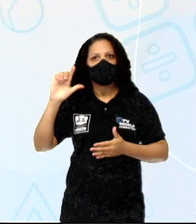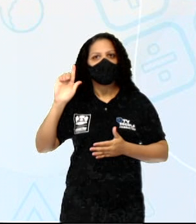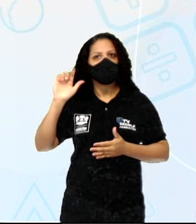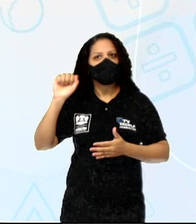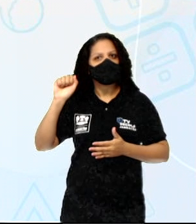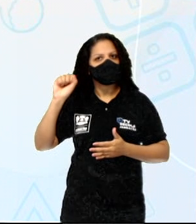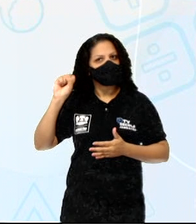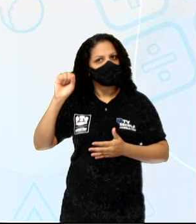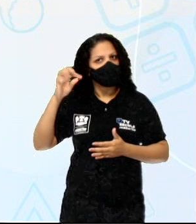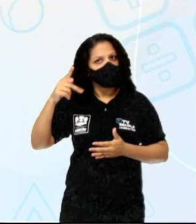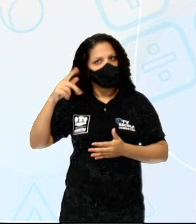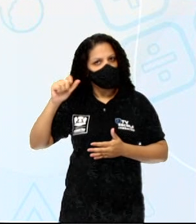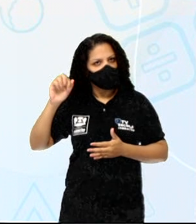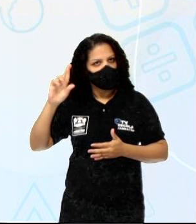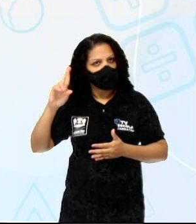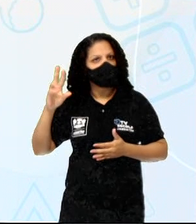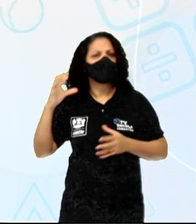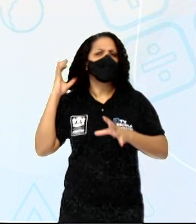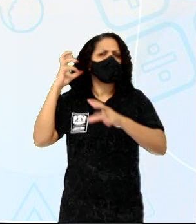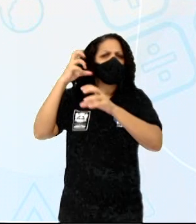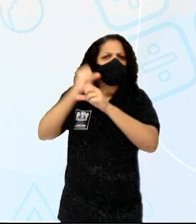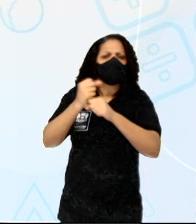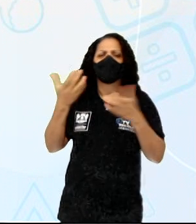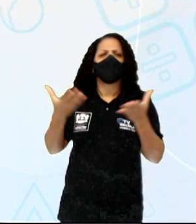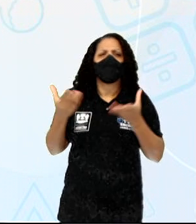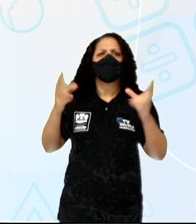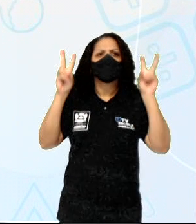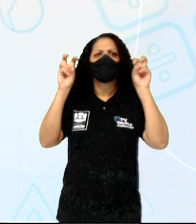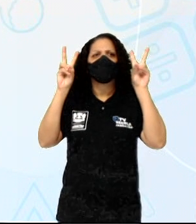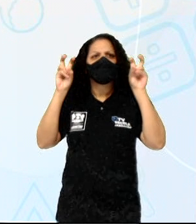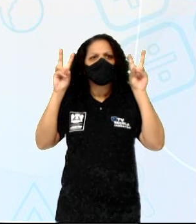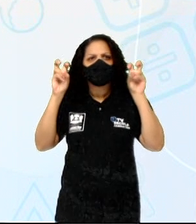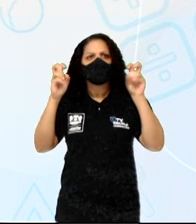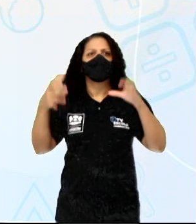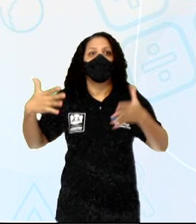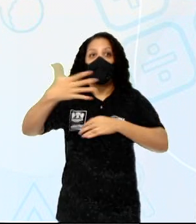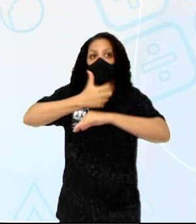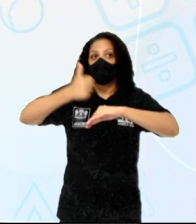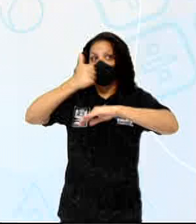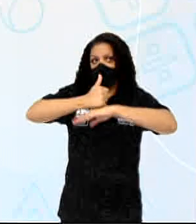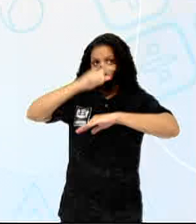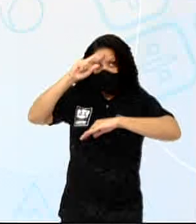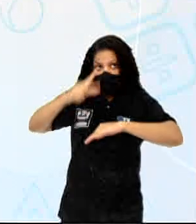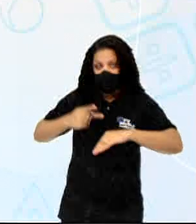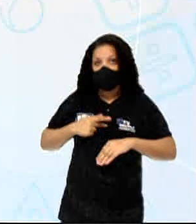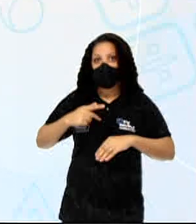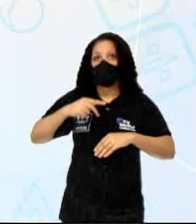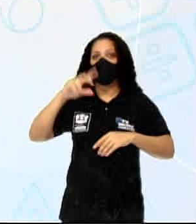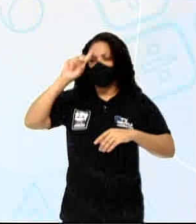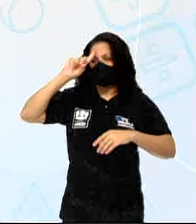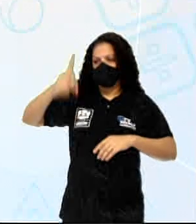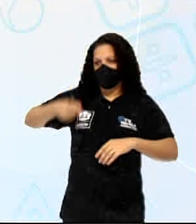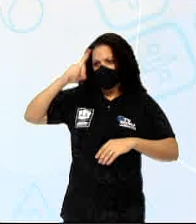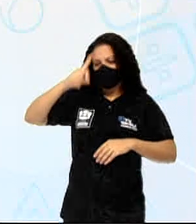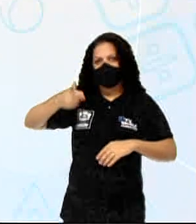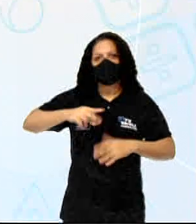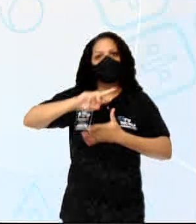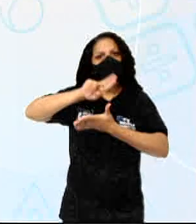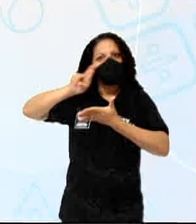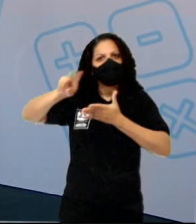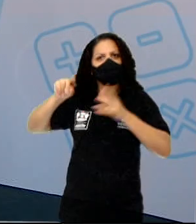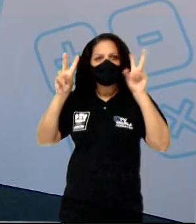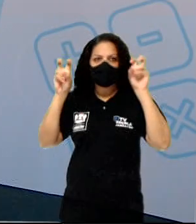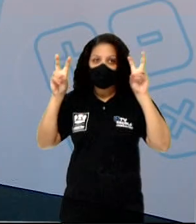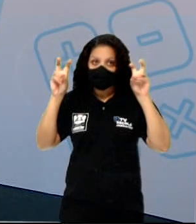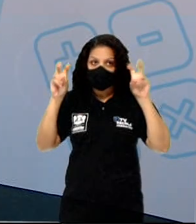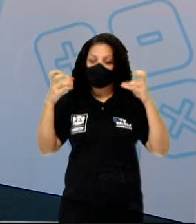do autogolpe, falamos sobre o autoritarismo, populismo e paternalismo e sobre a ideia do trabalhismo. Deixo para